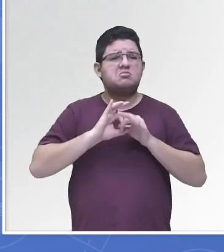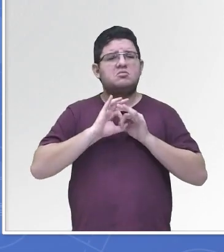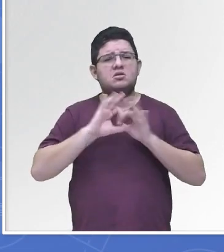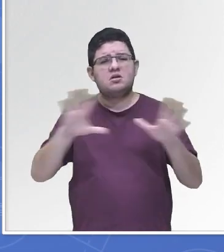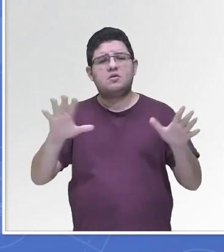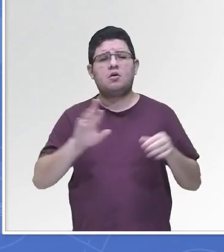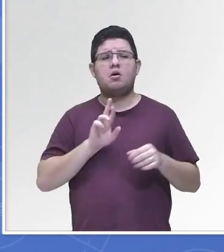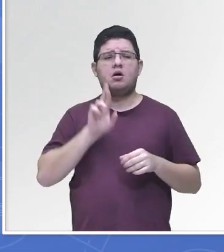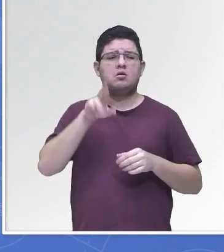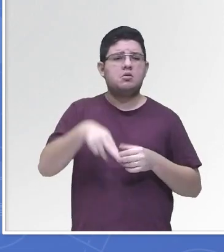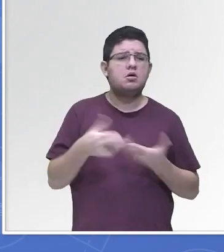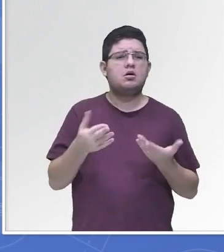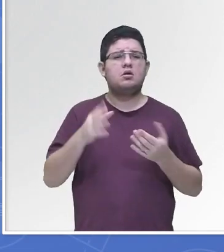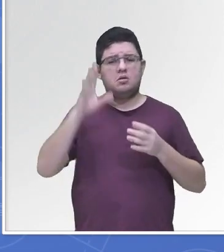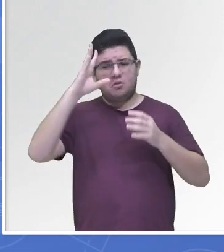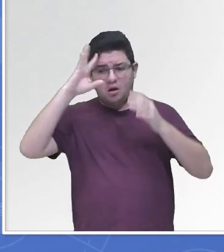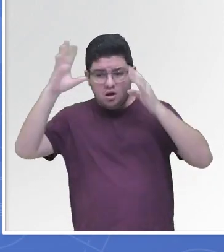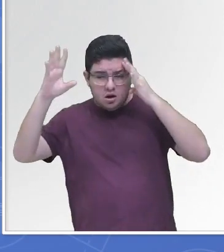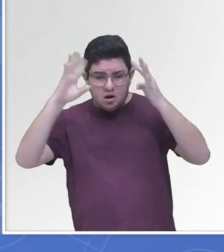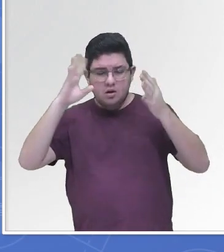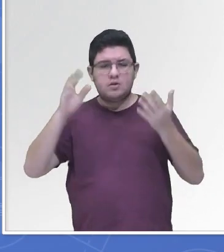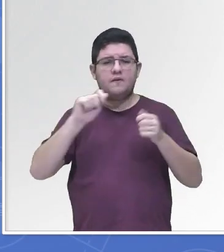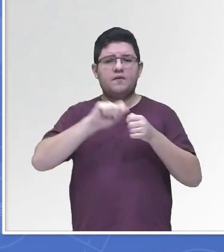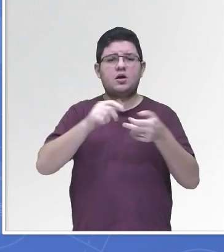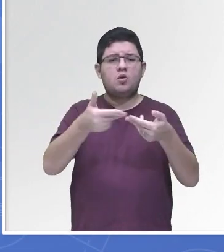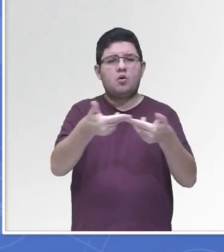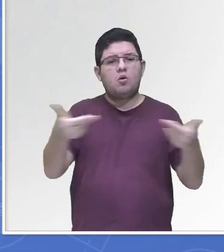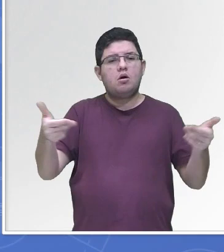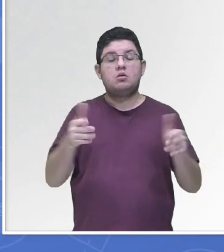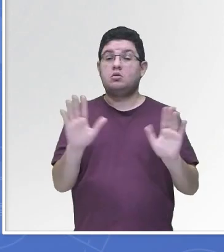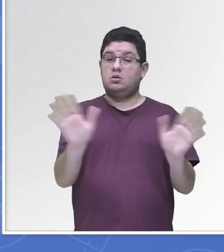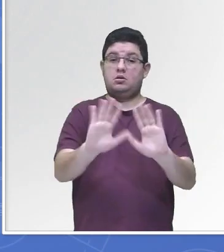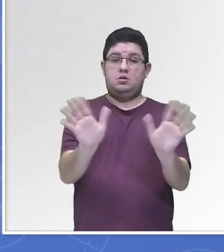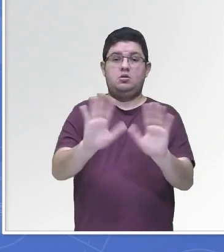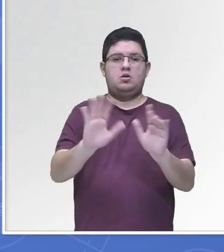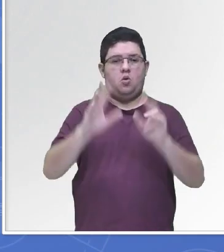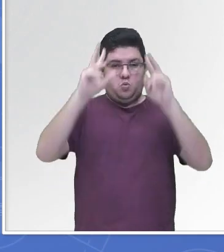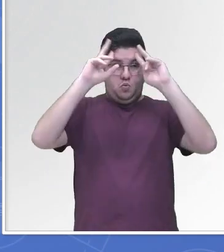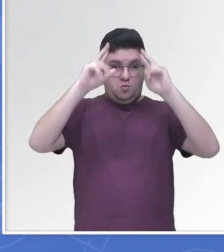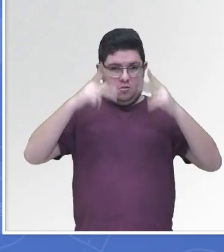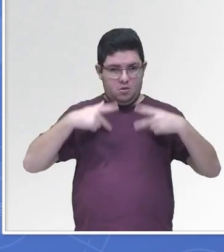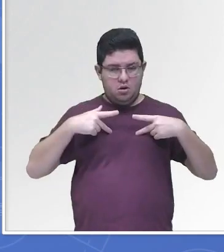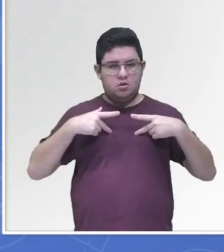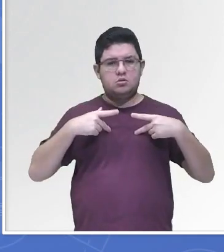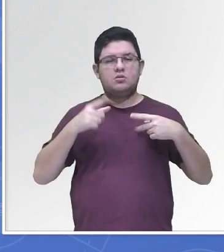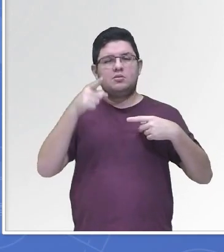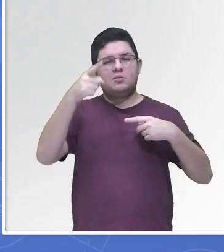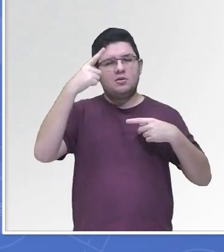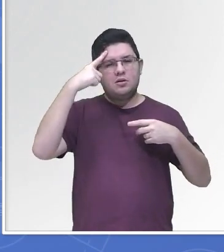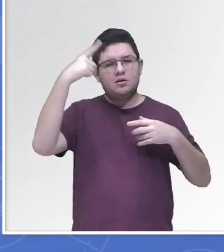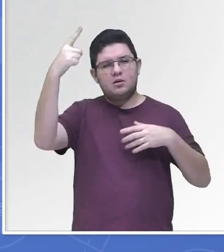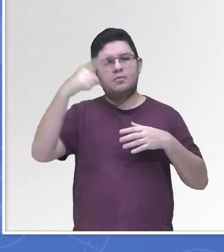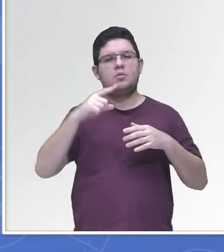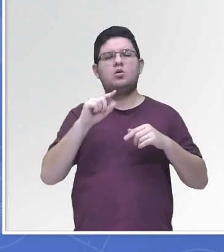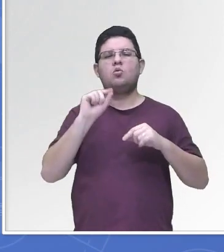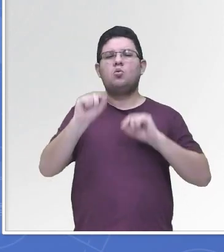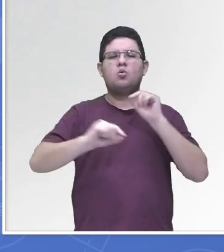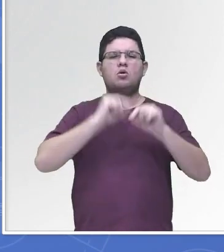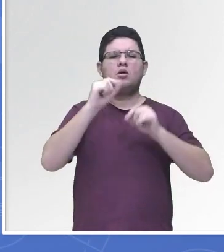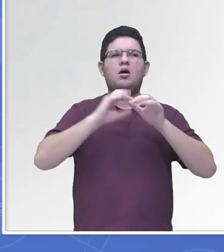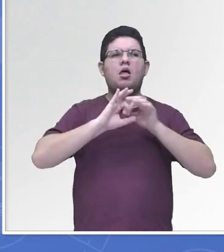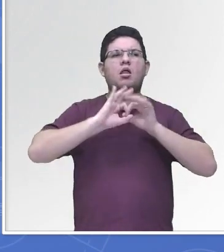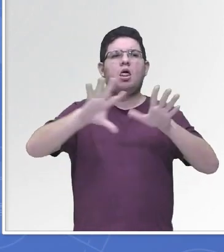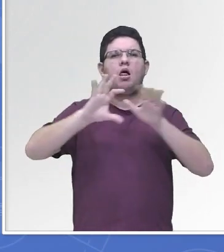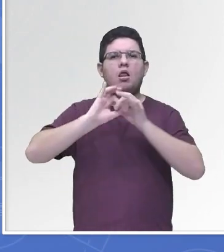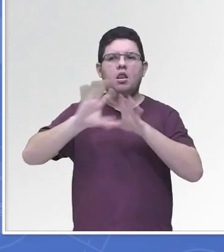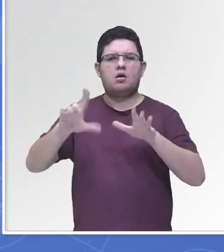já penso, eu já faço, Não é isso não. O fato de ser humano não te dá essa capacidade. Muitas